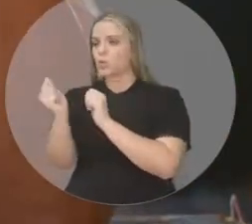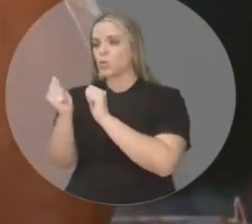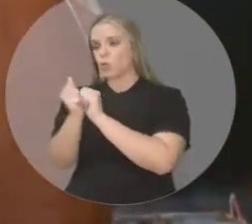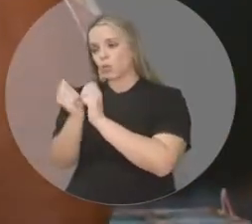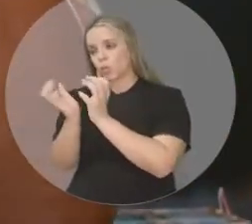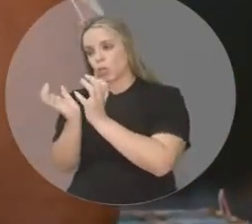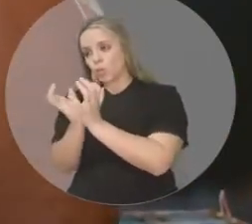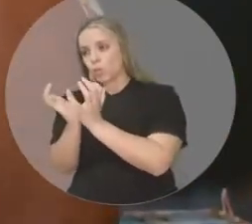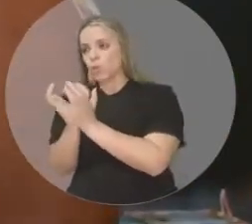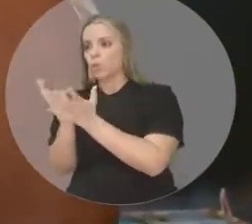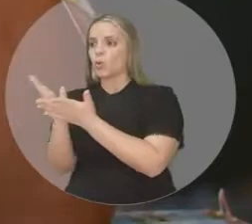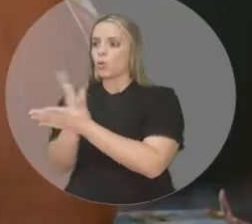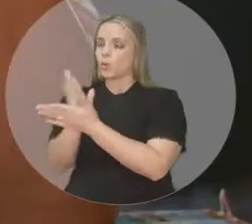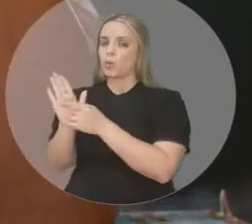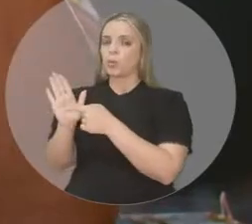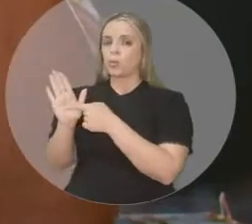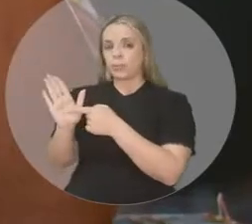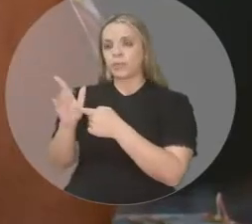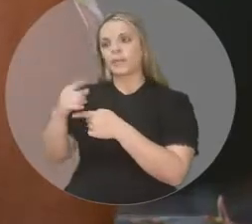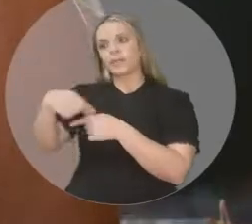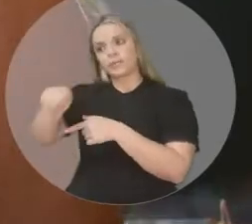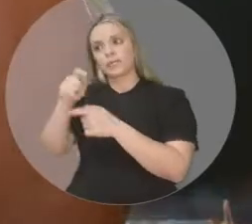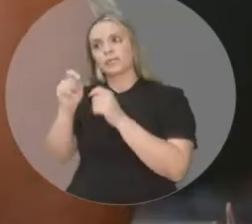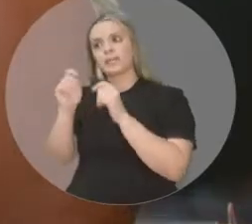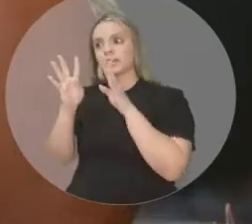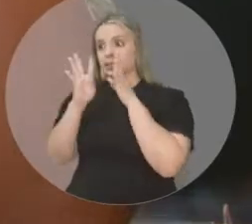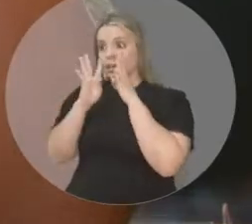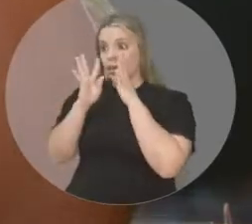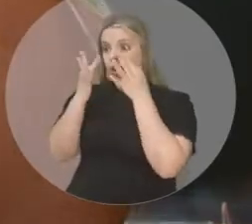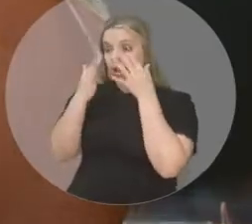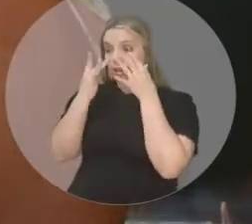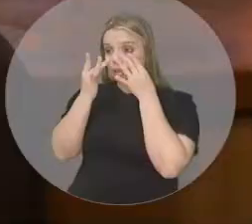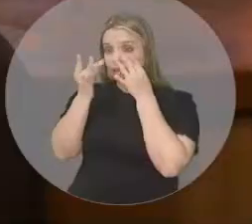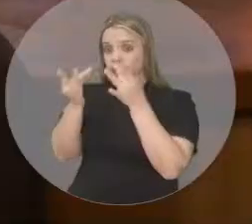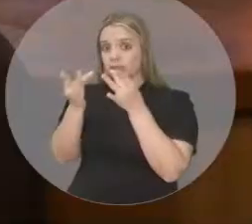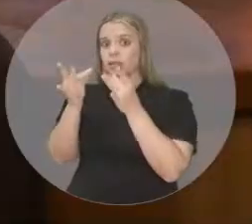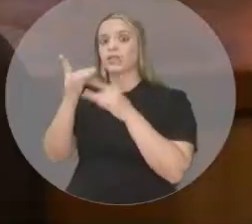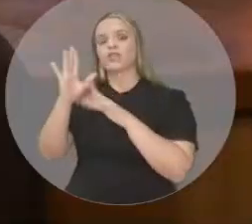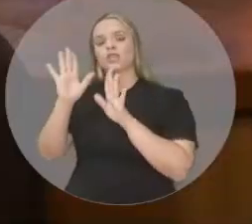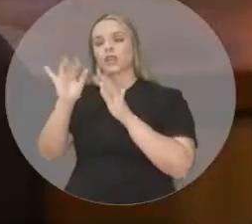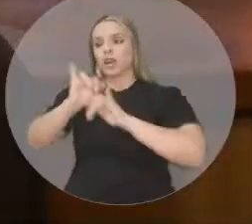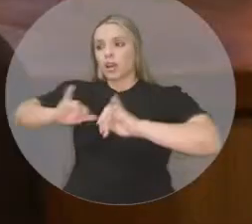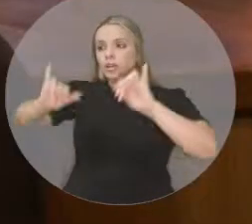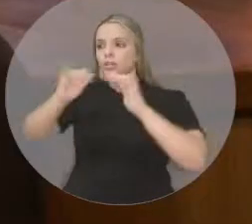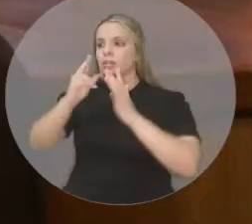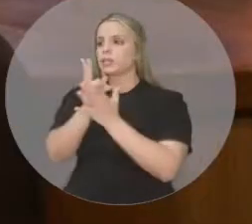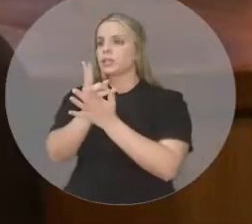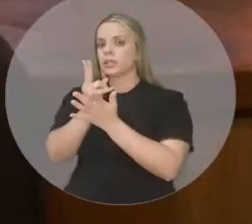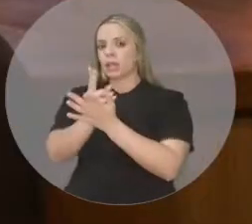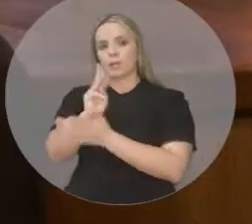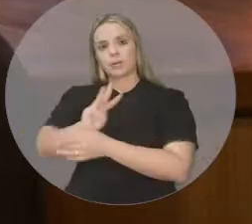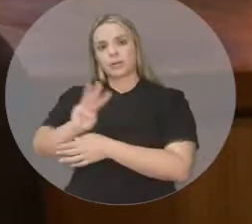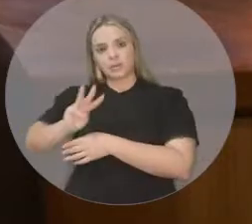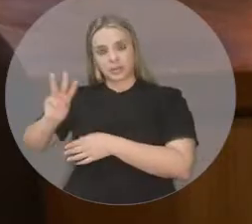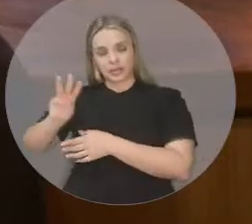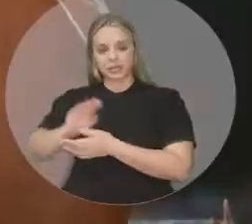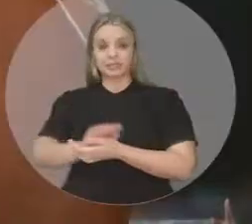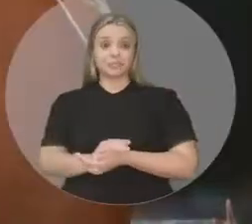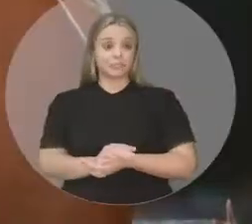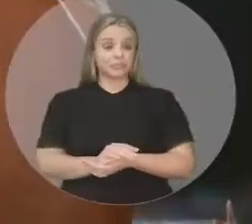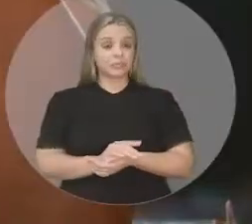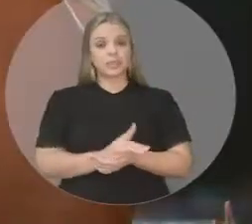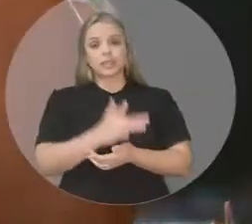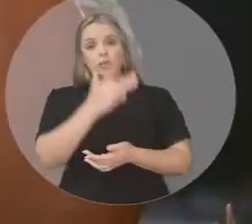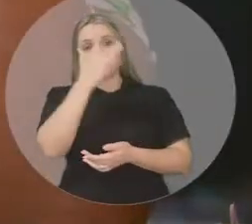safo, entendeu? Ele pega as coisas no ar. E muito ligado à pesquisa também. Então,